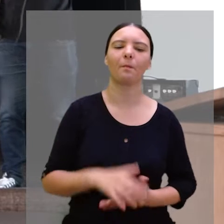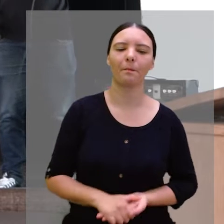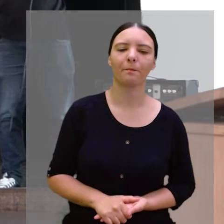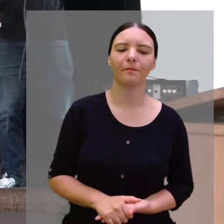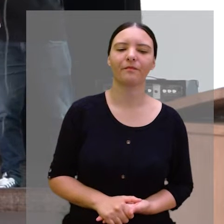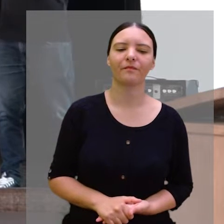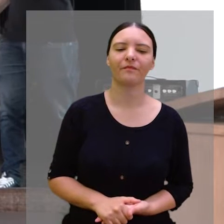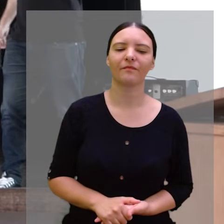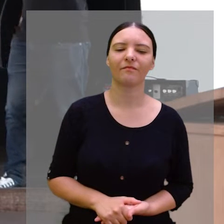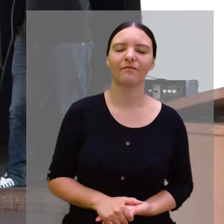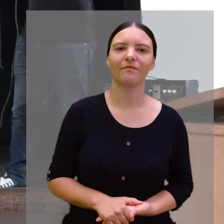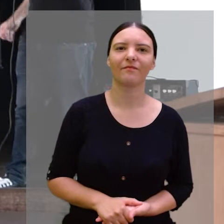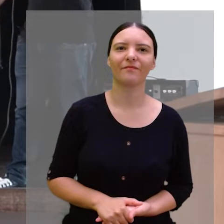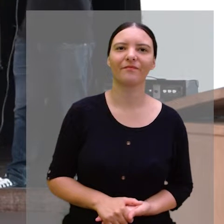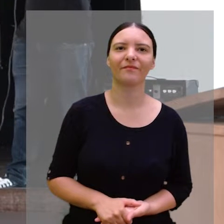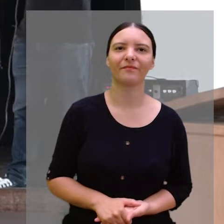bom.